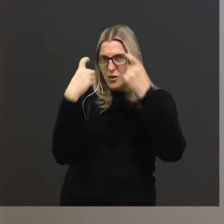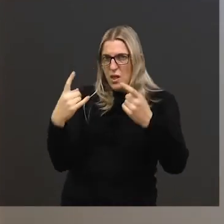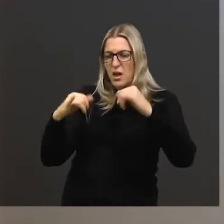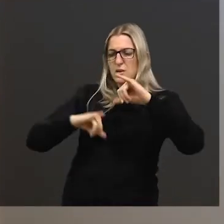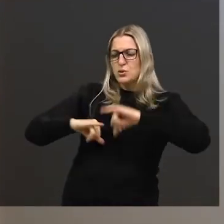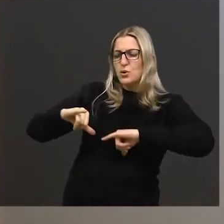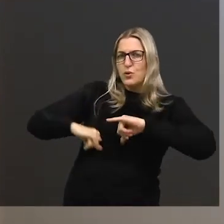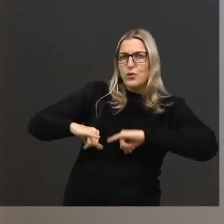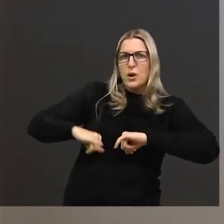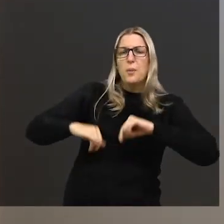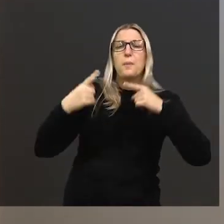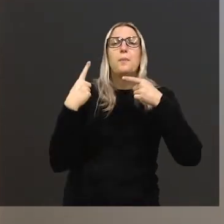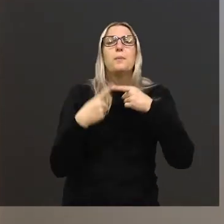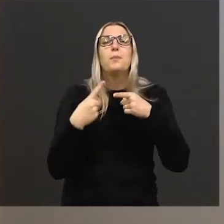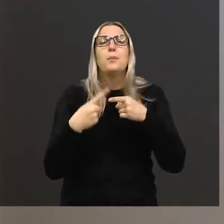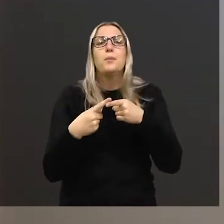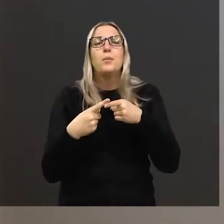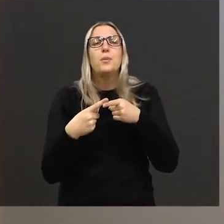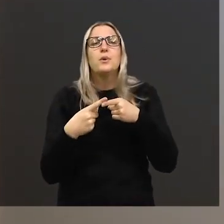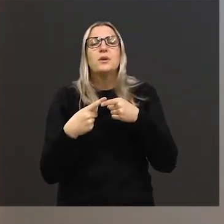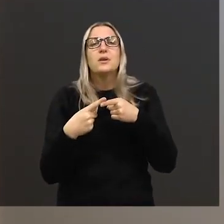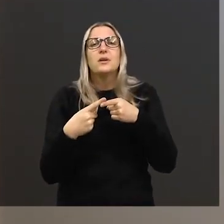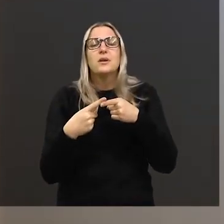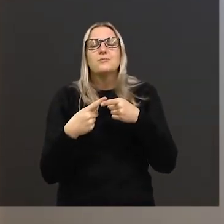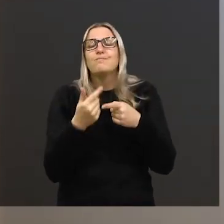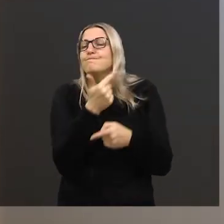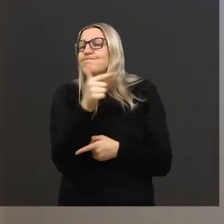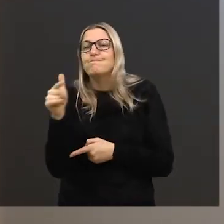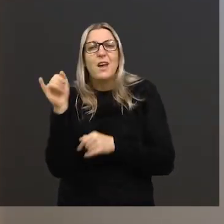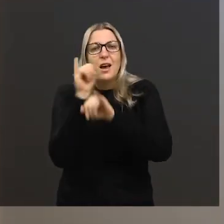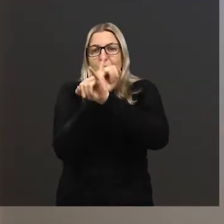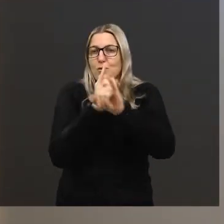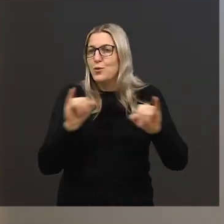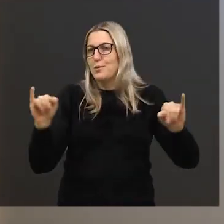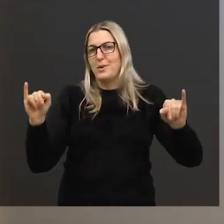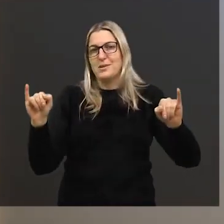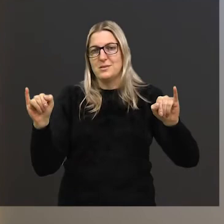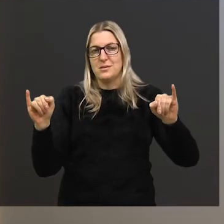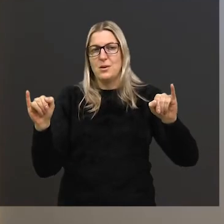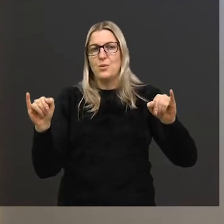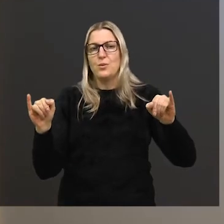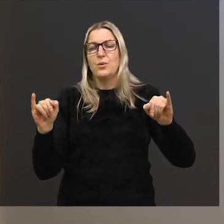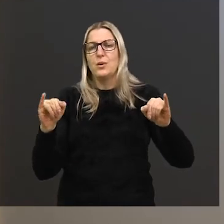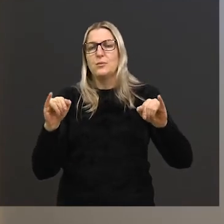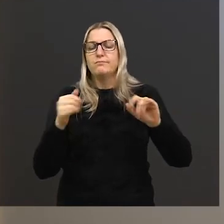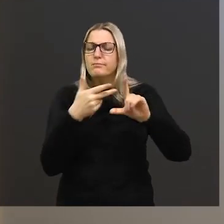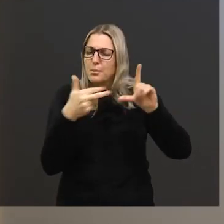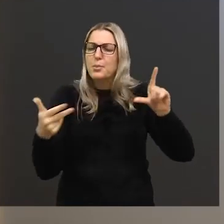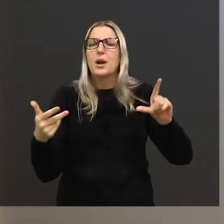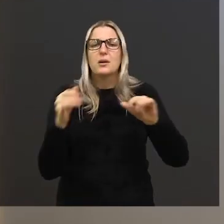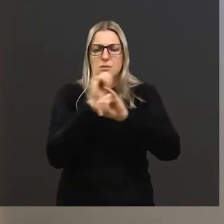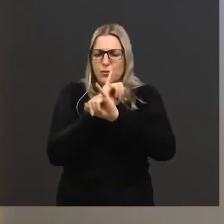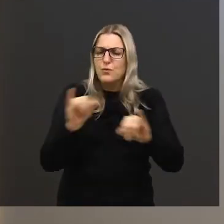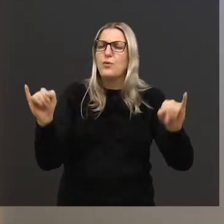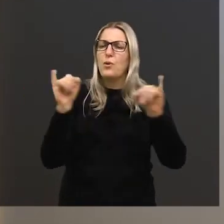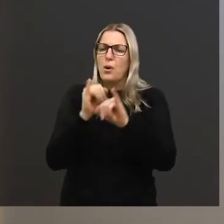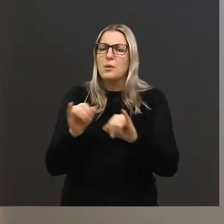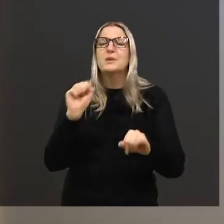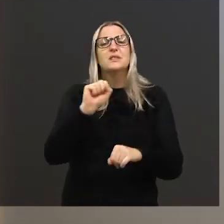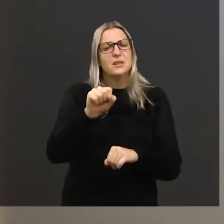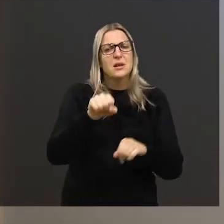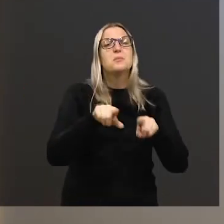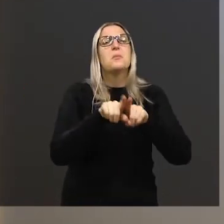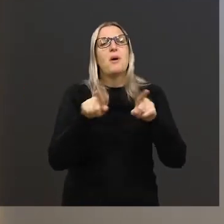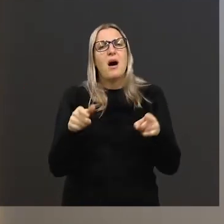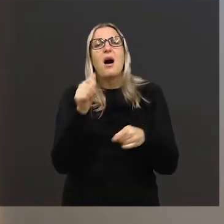denunciar a violência sofrida, primeiro em razão da desinformação. Por mais que a gente esteja sempre informando, a imprensa